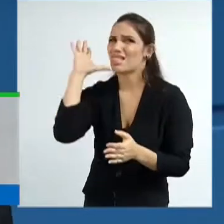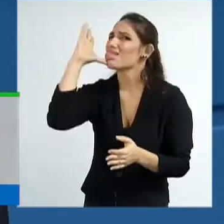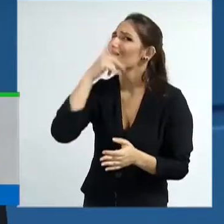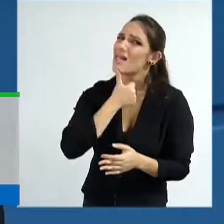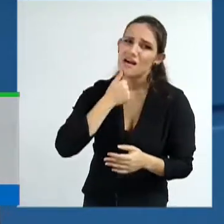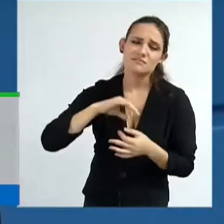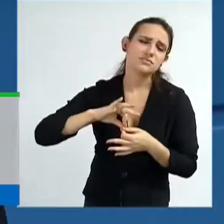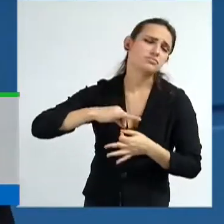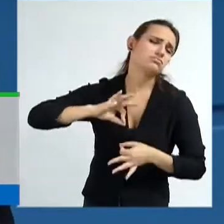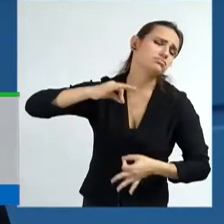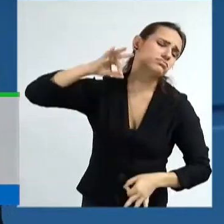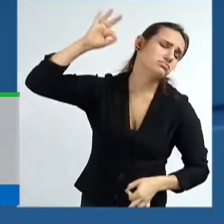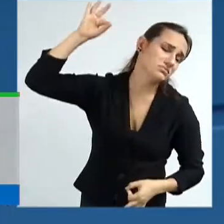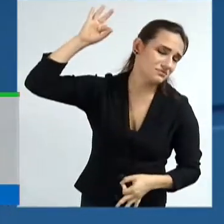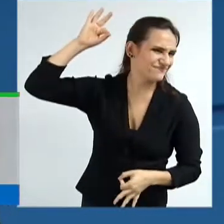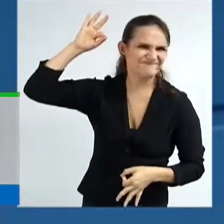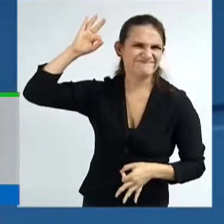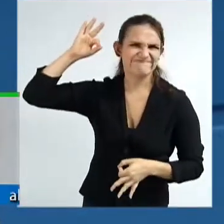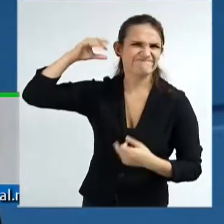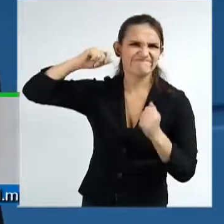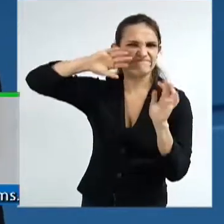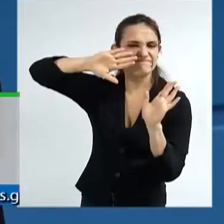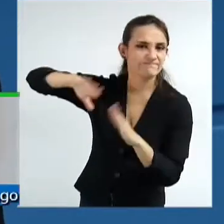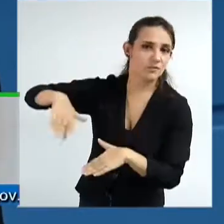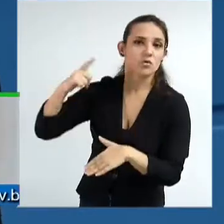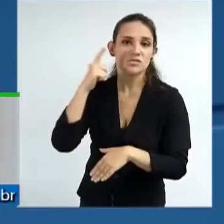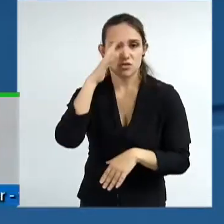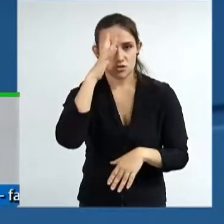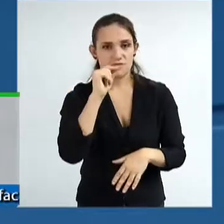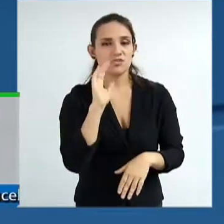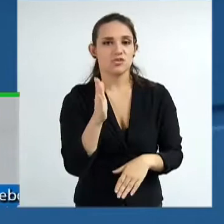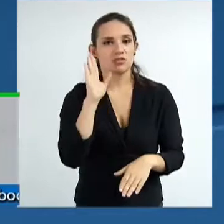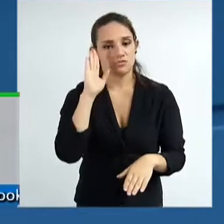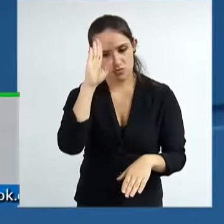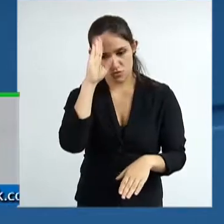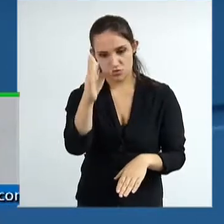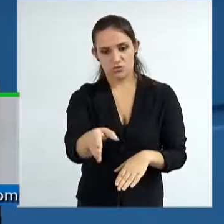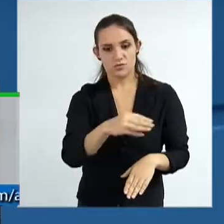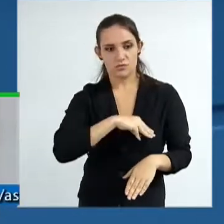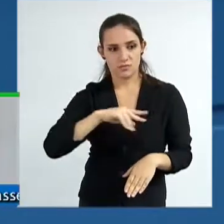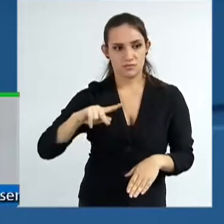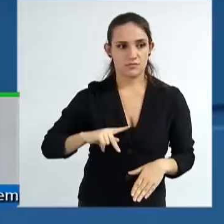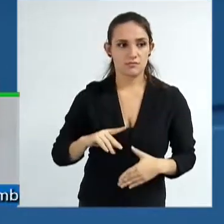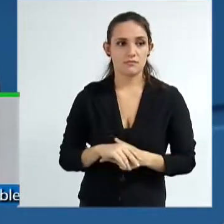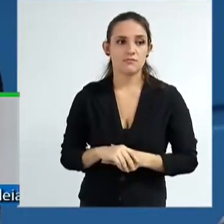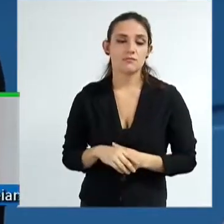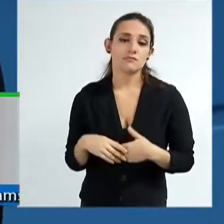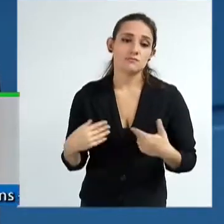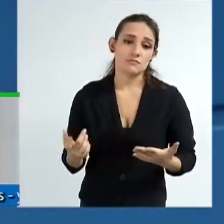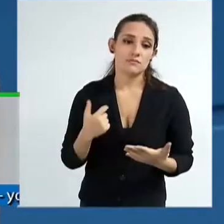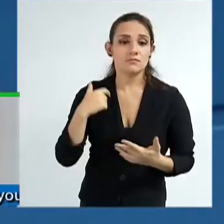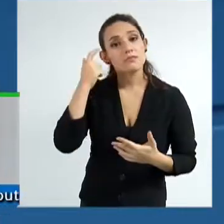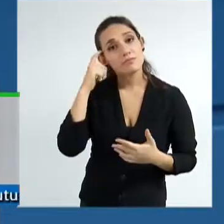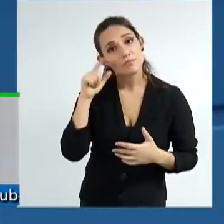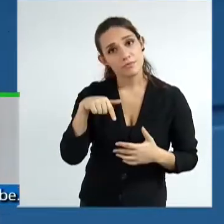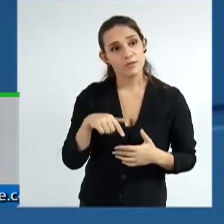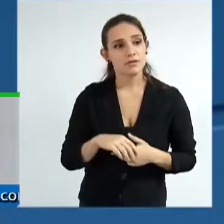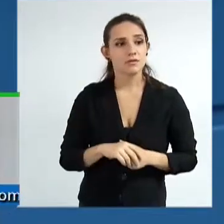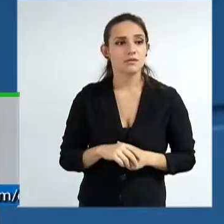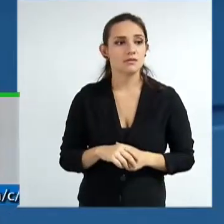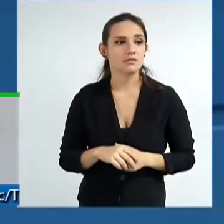tempo enorme dispensado à propositura penal junto ao Poder Judiciário. Eu acho que